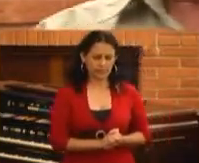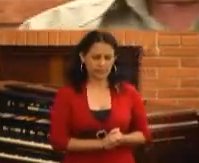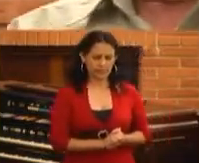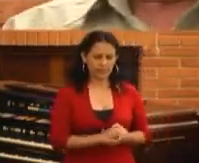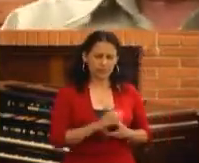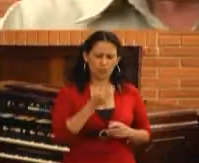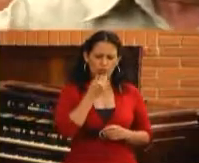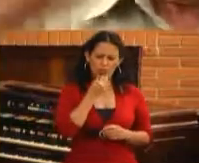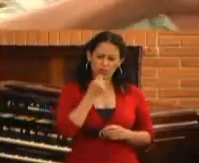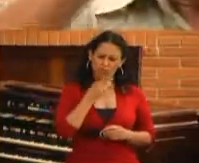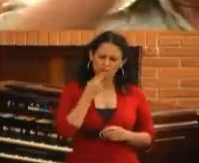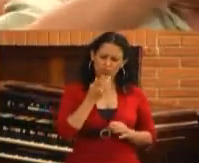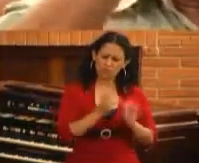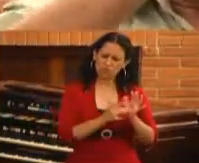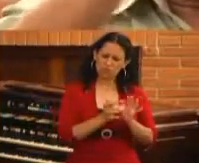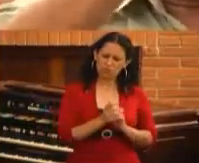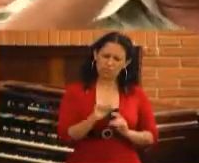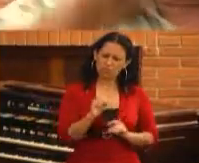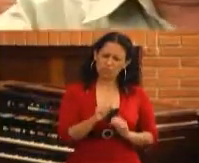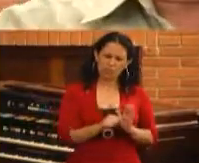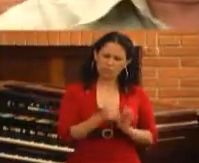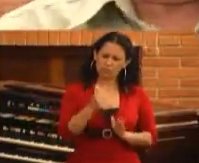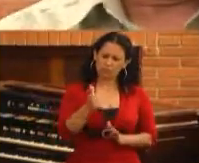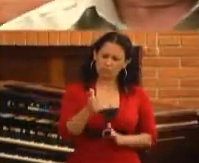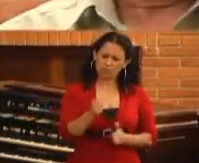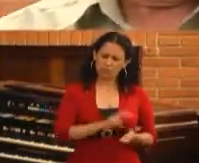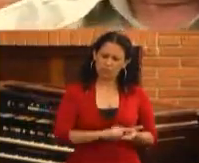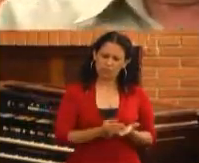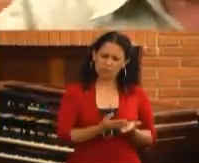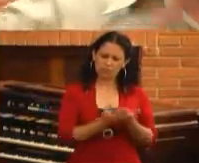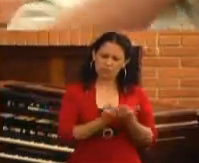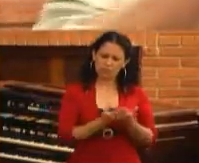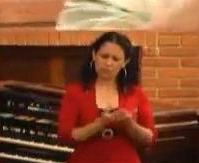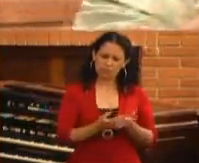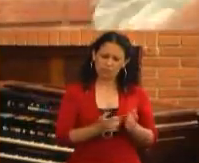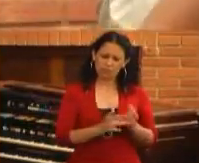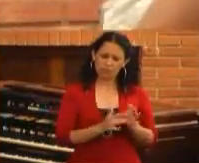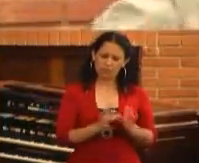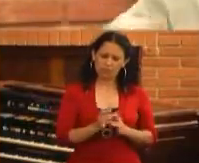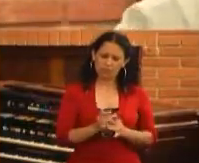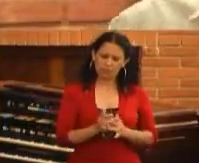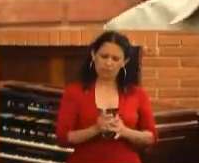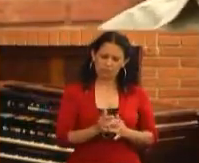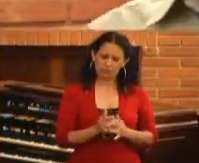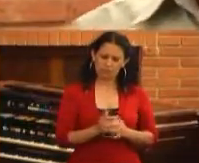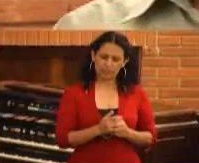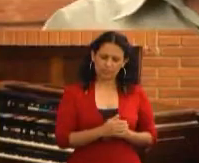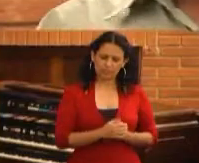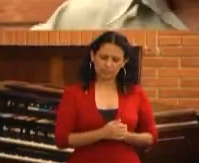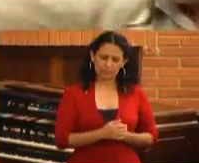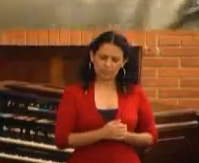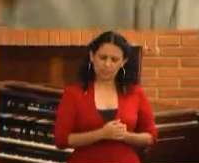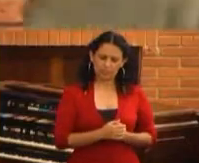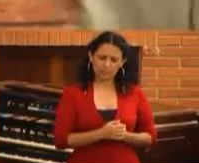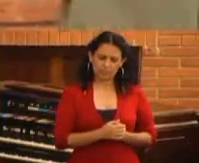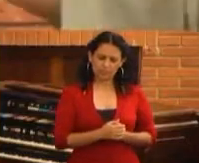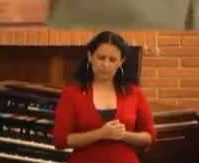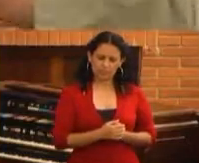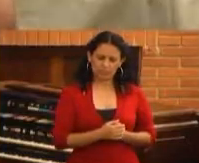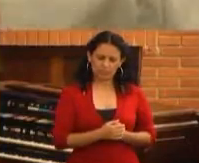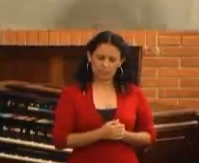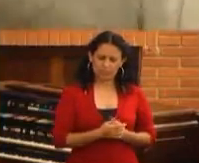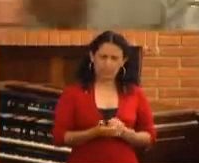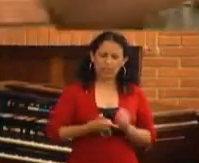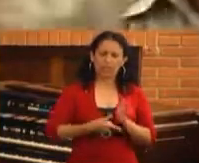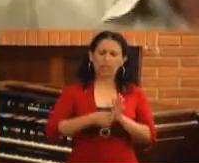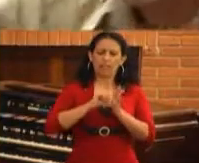ressurreição. Não posso aceitar isto. Jesus foi o primeiro da ressurreição. Mas não houve ressurreição